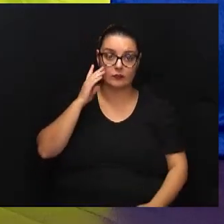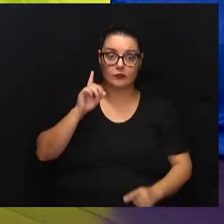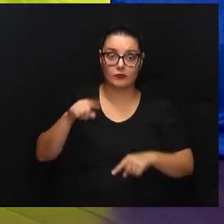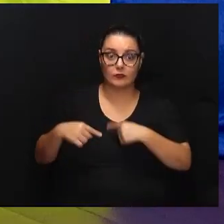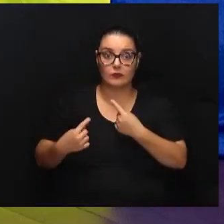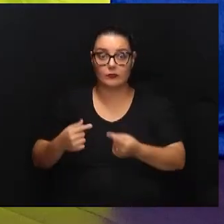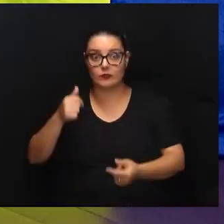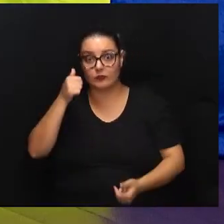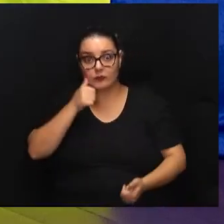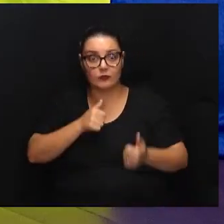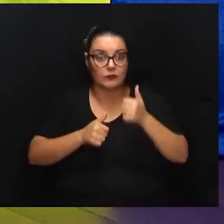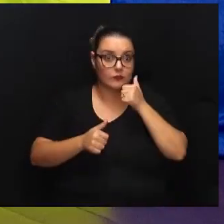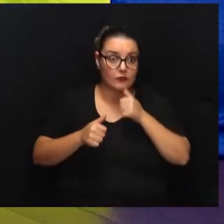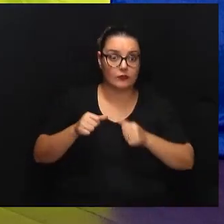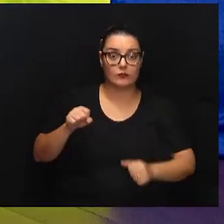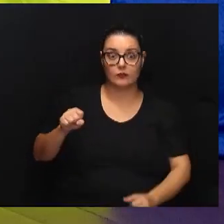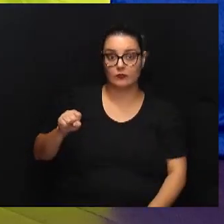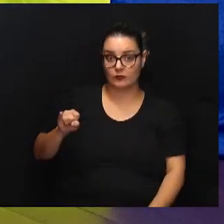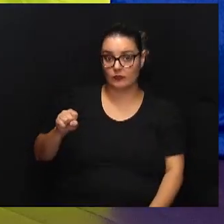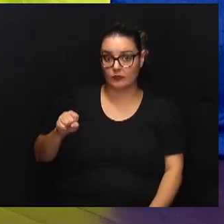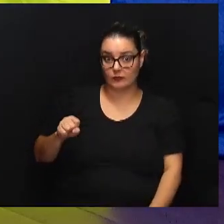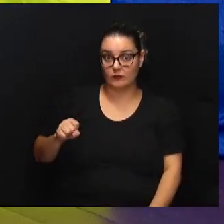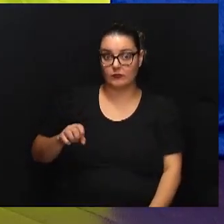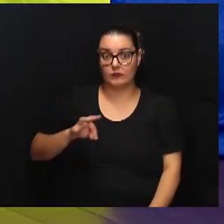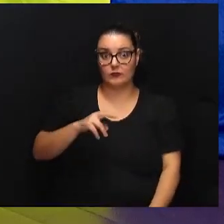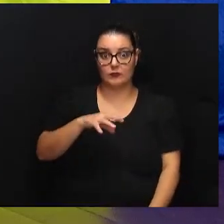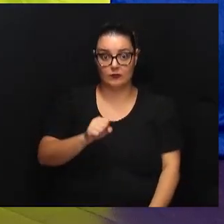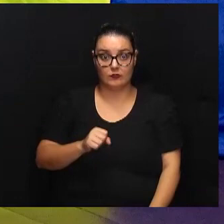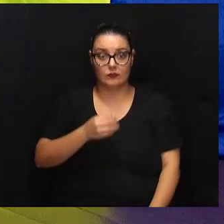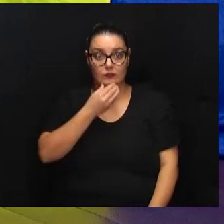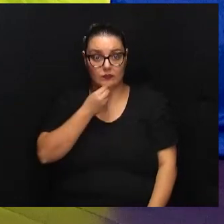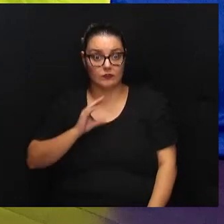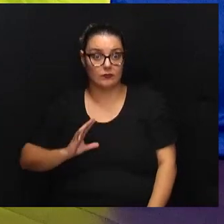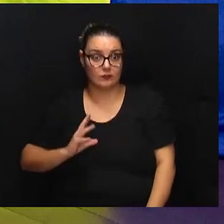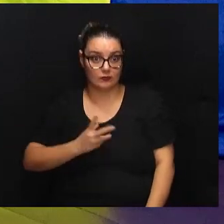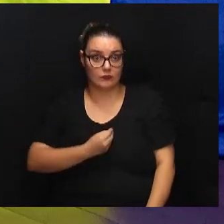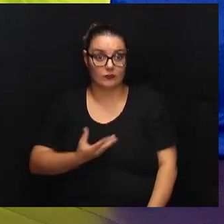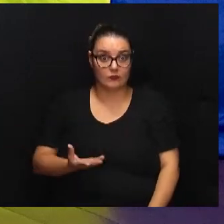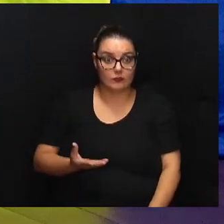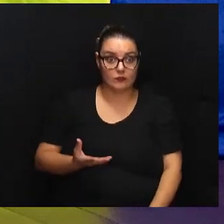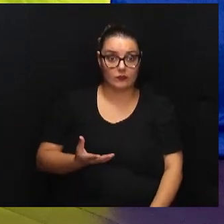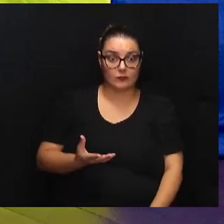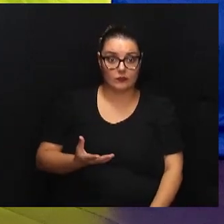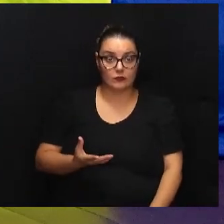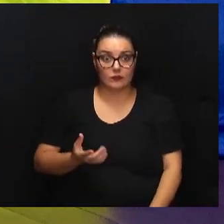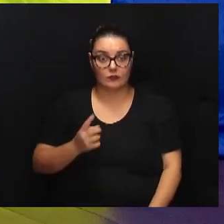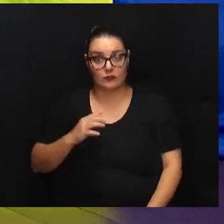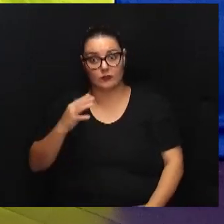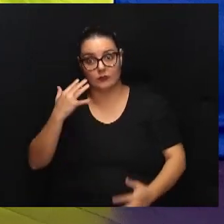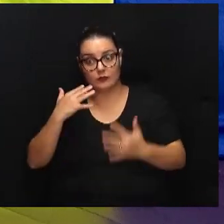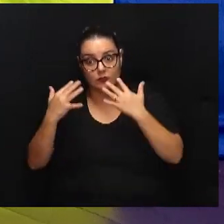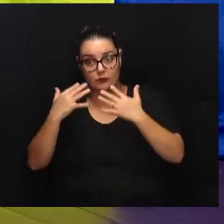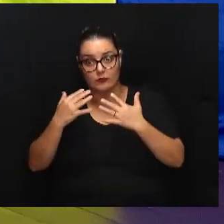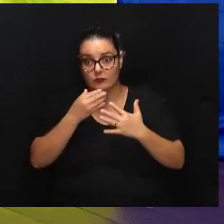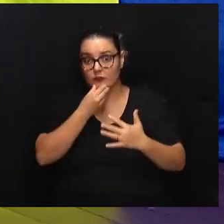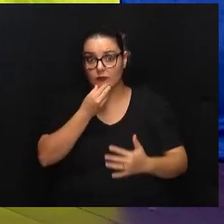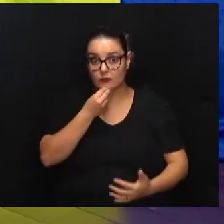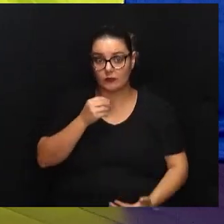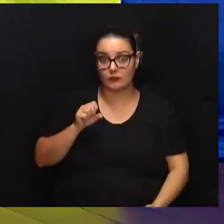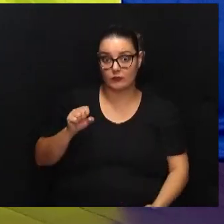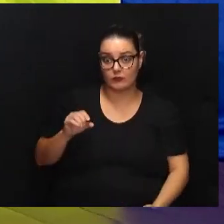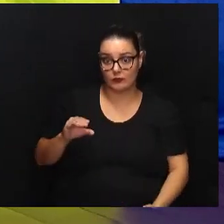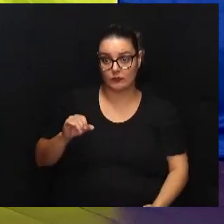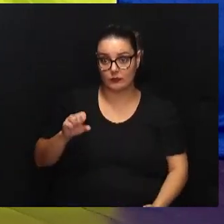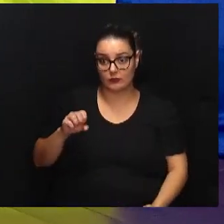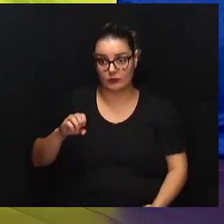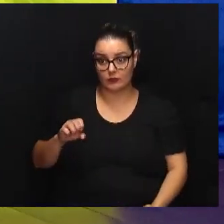ouvir, entender outras mulheres cis e trans, homens trans também. Acho que a gente só não está muito interessado tanto na